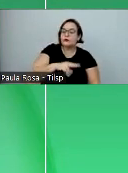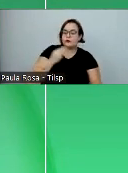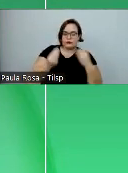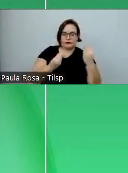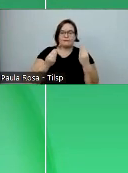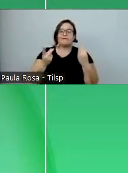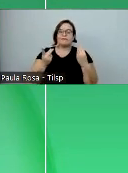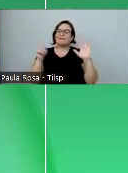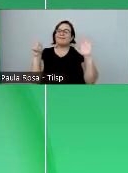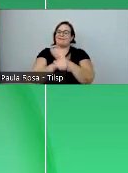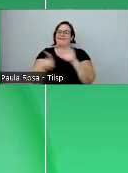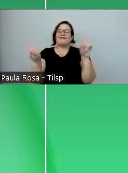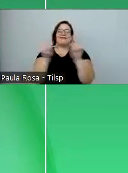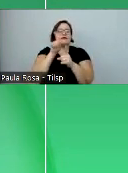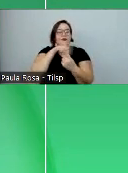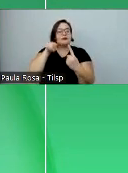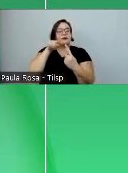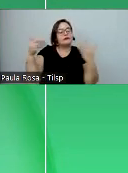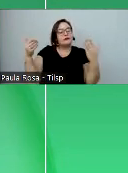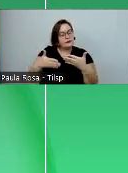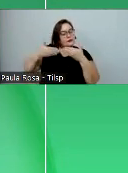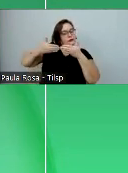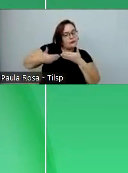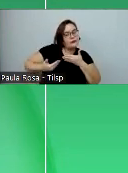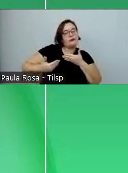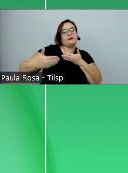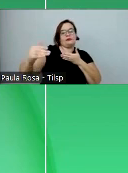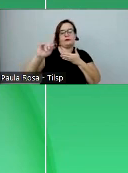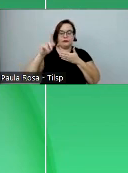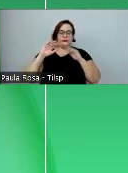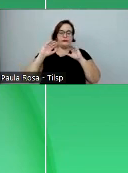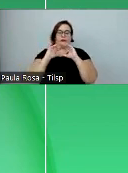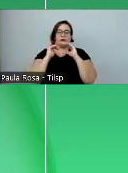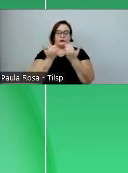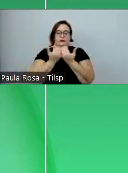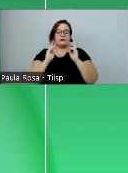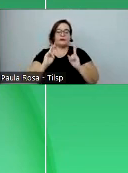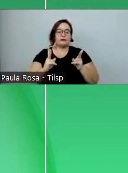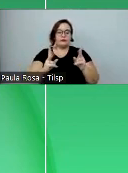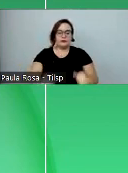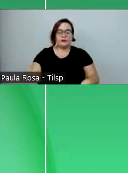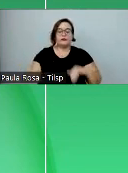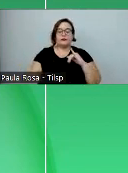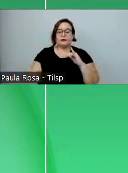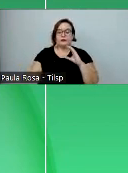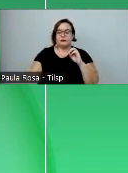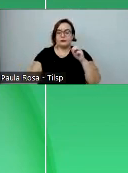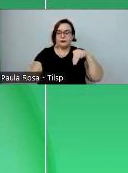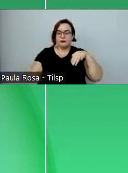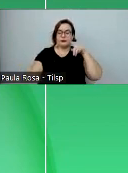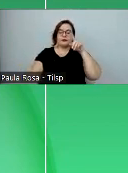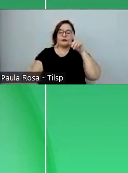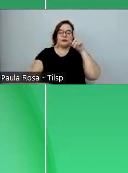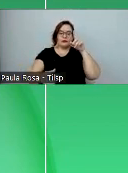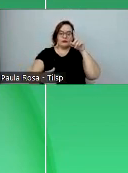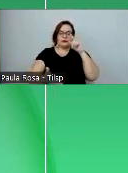missão que nós temos daqui para frente enquanto o comitê né que se mantém e com define ele está sendo proposto como um comitê